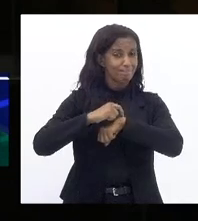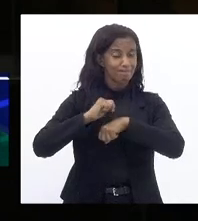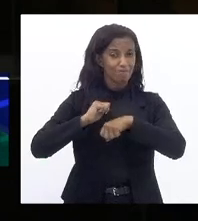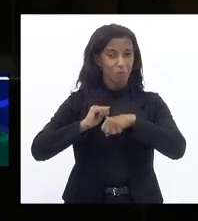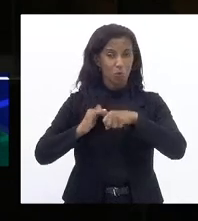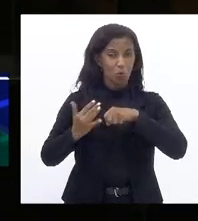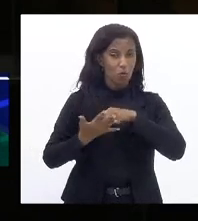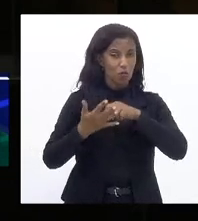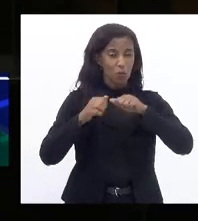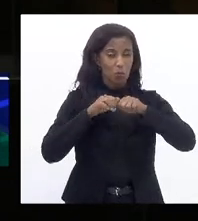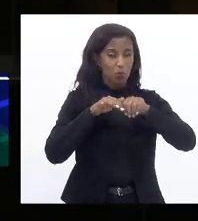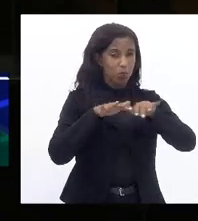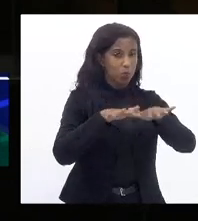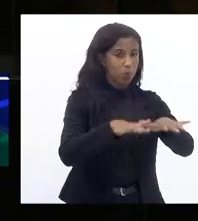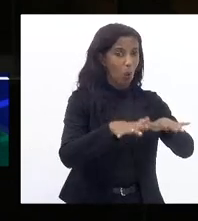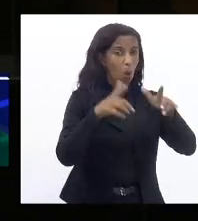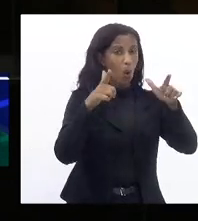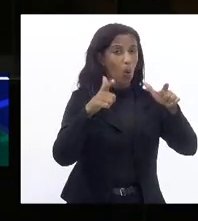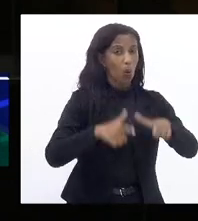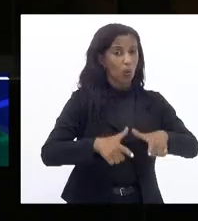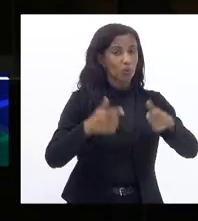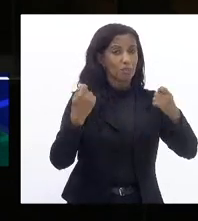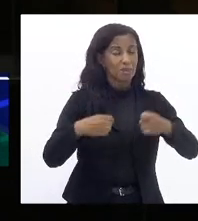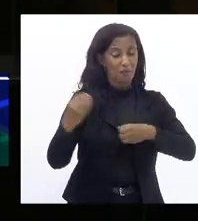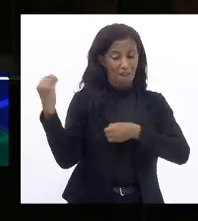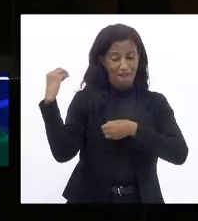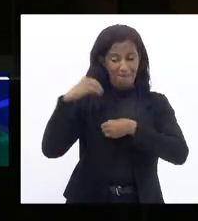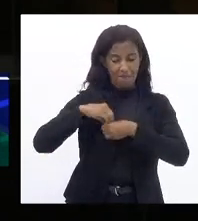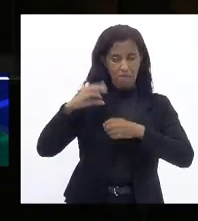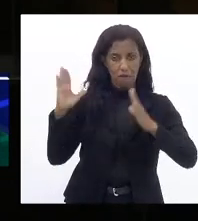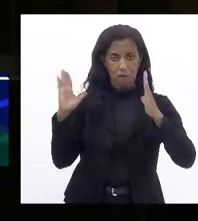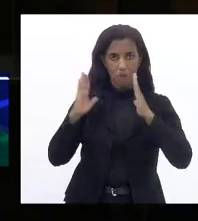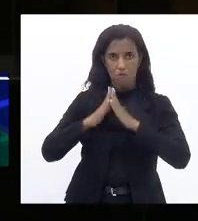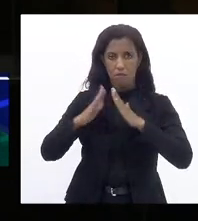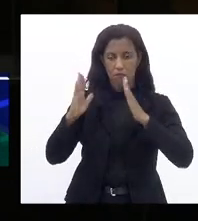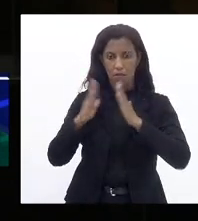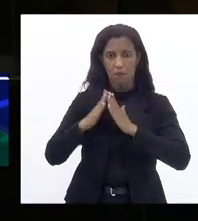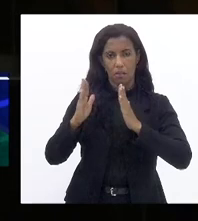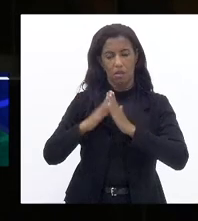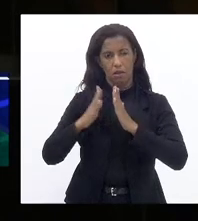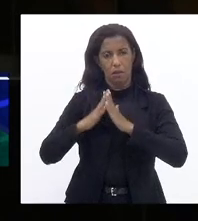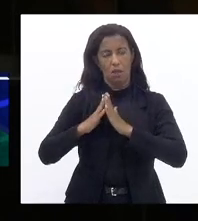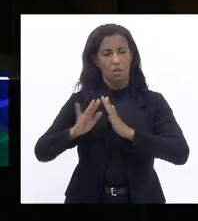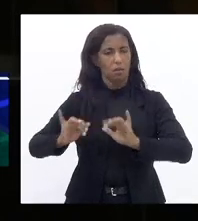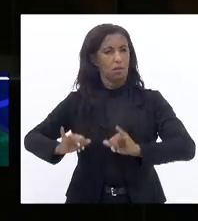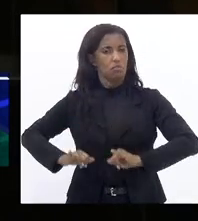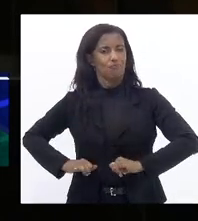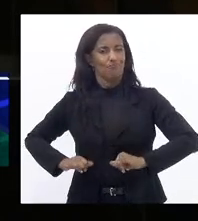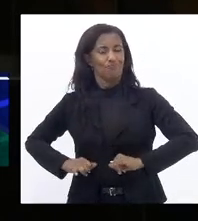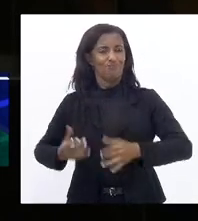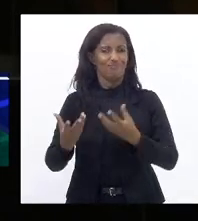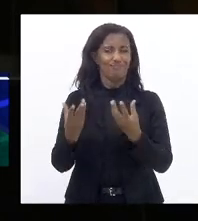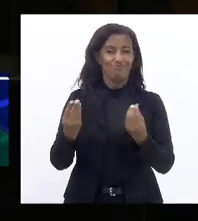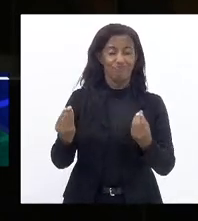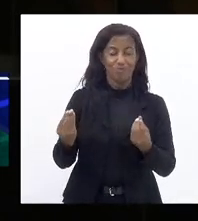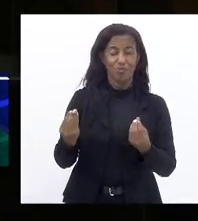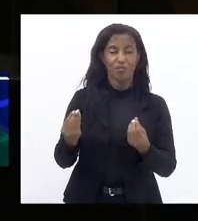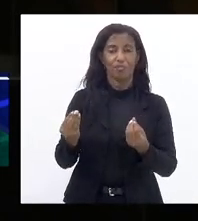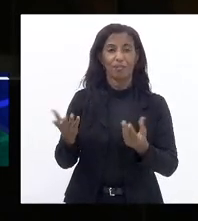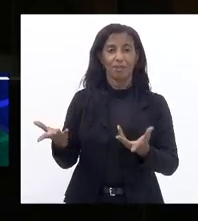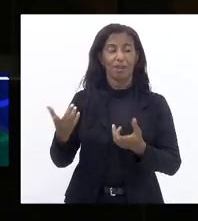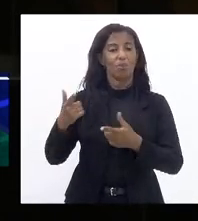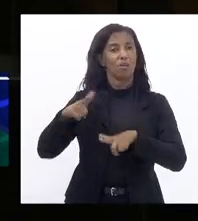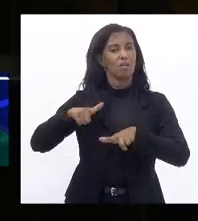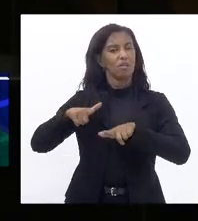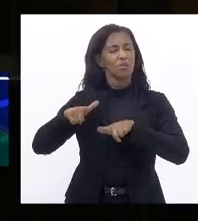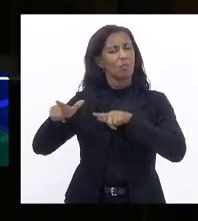pandemia, onde elas precisaram ficar, não é, isoladas dentro de suas residências. Então, isso é uma luta